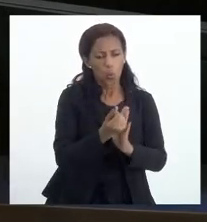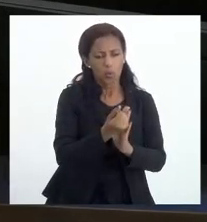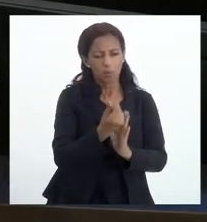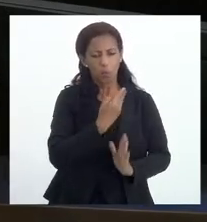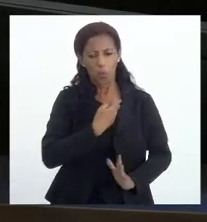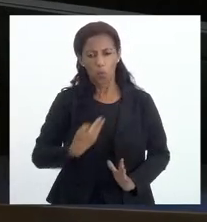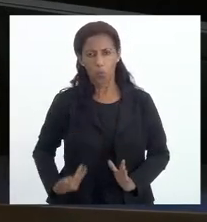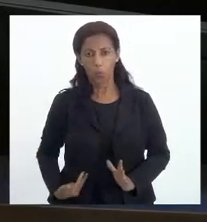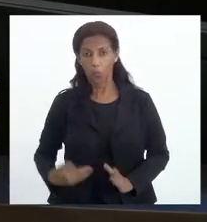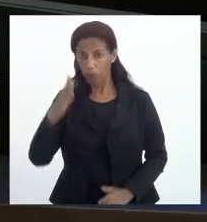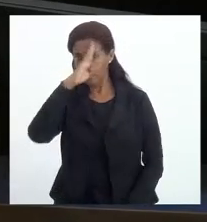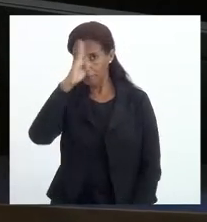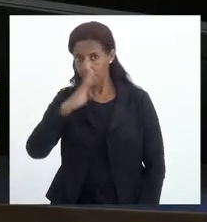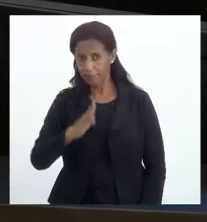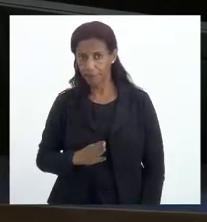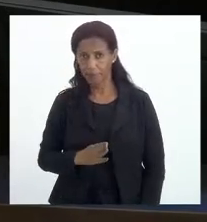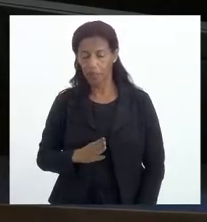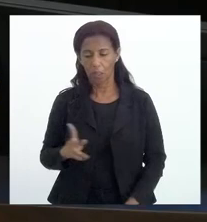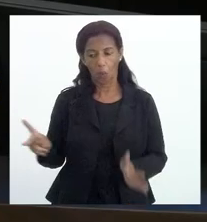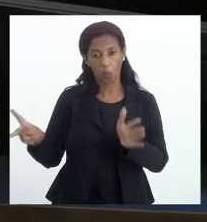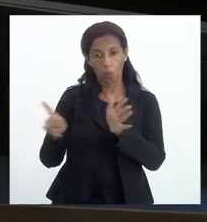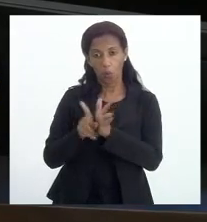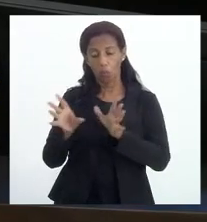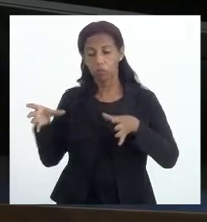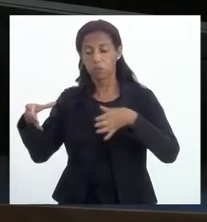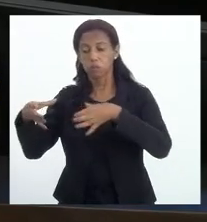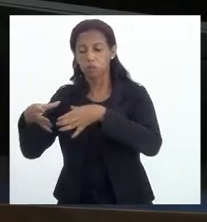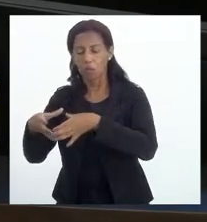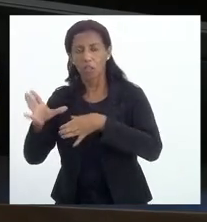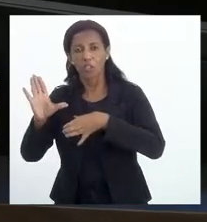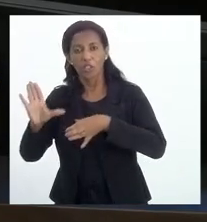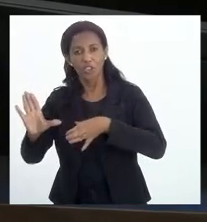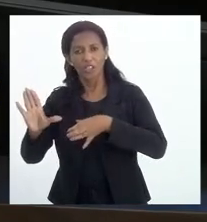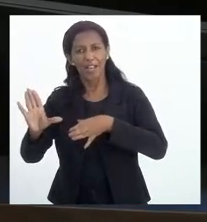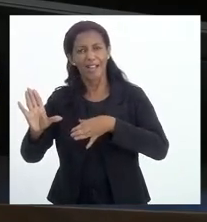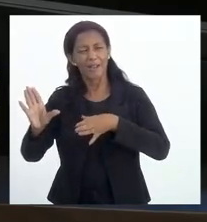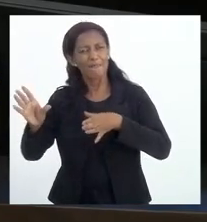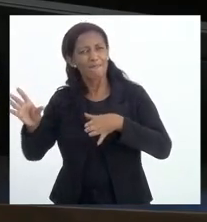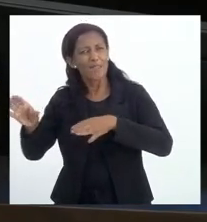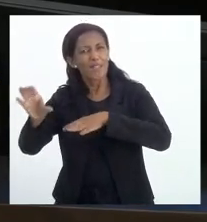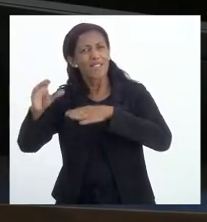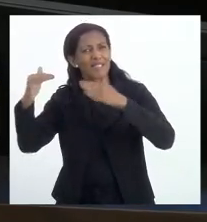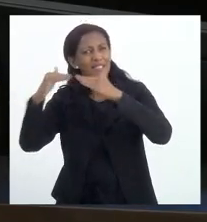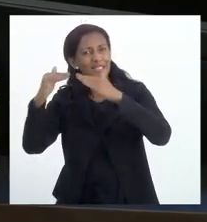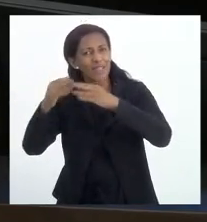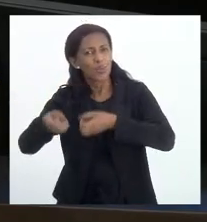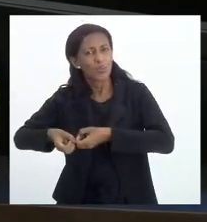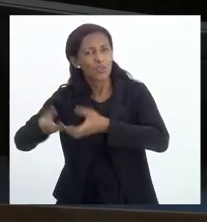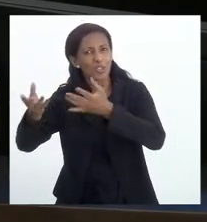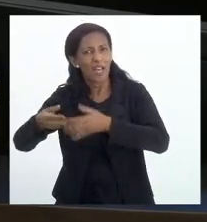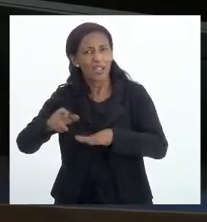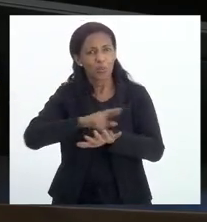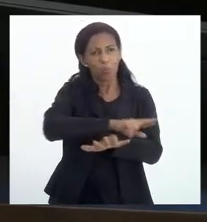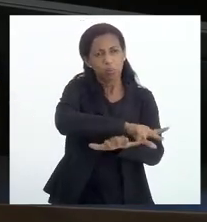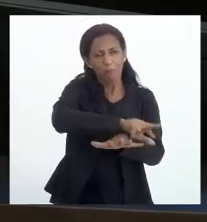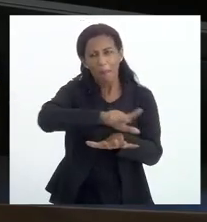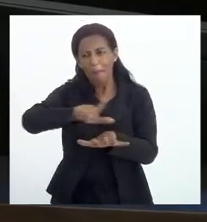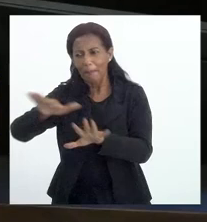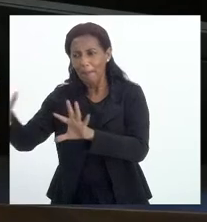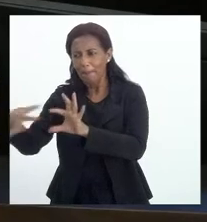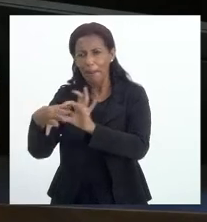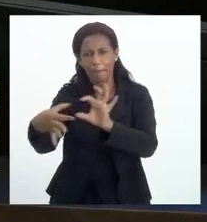público brasileiro, por si só, já se constitui um teto de gastos. nós temos diversas